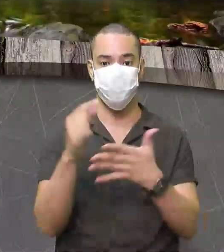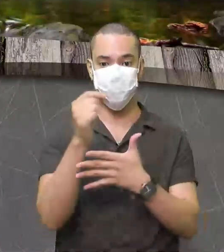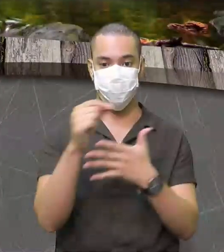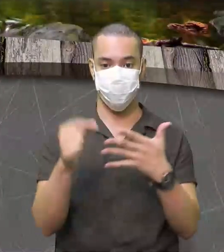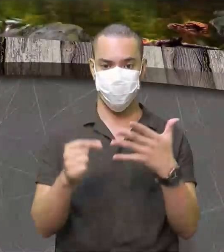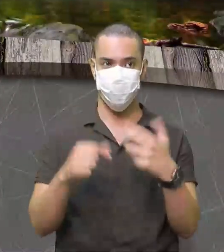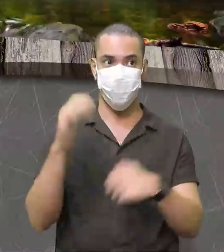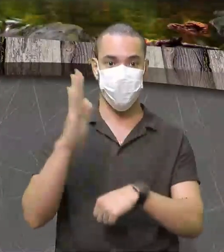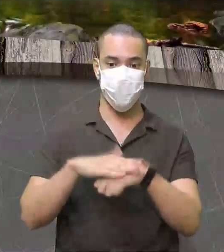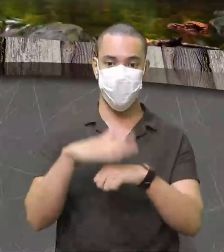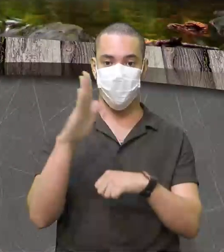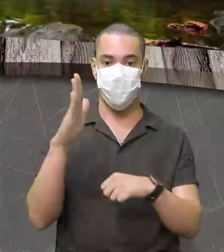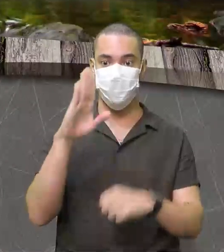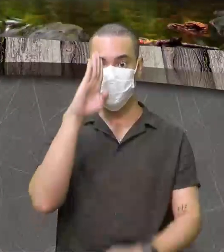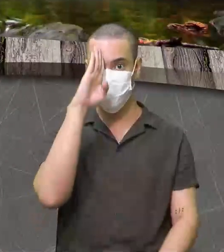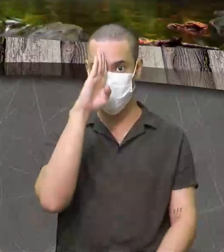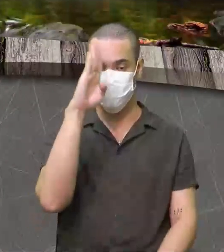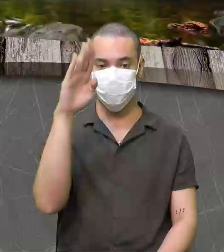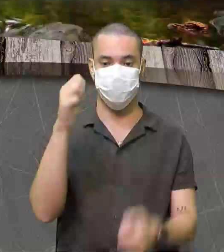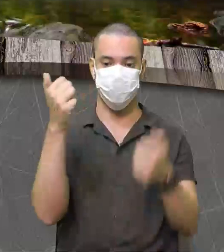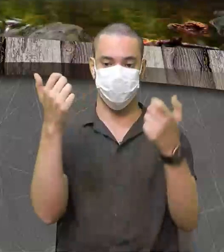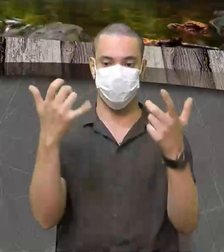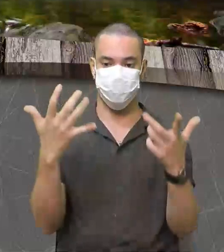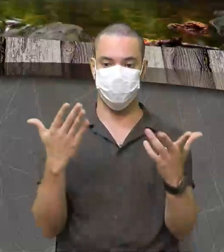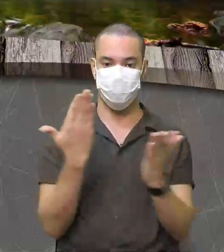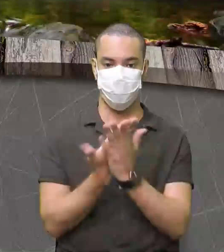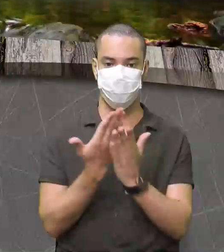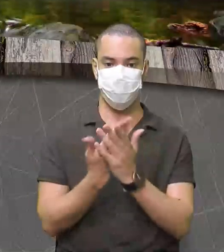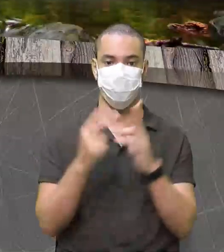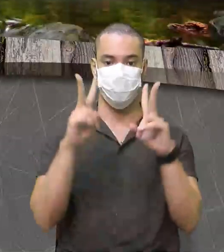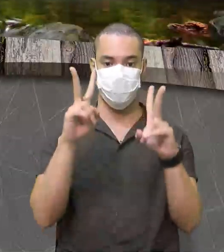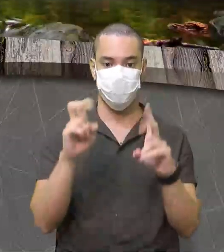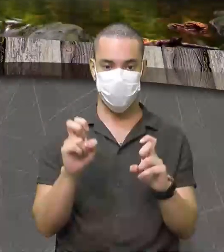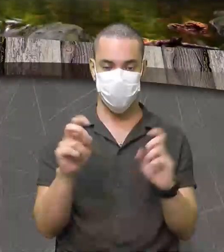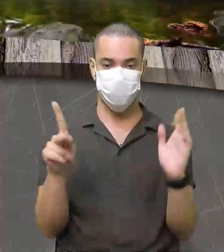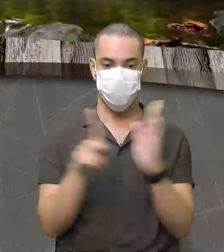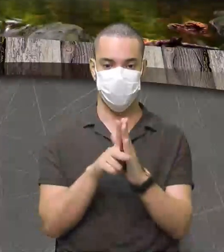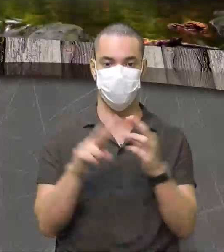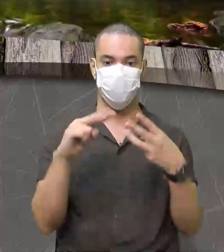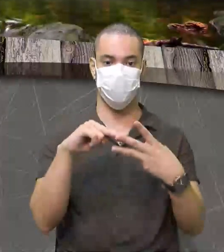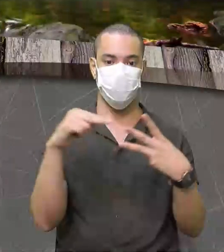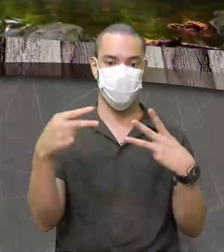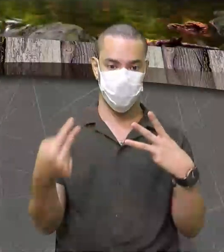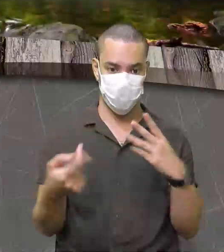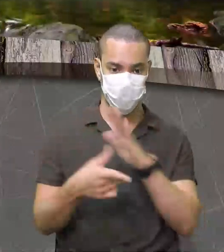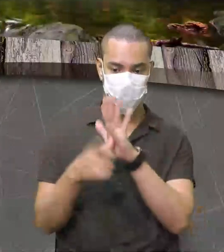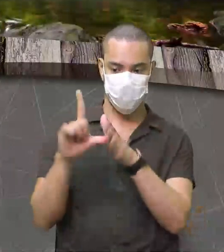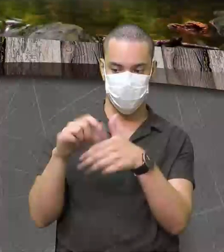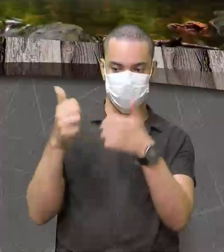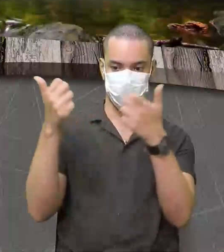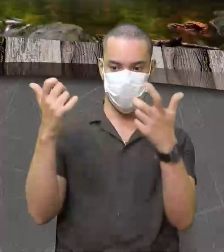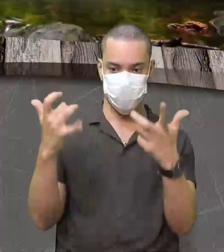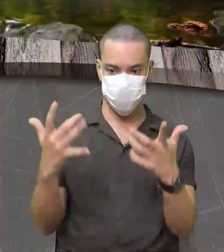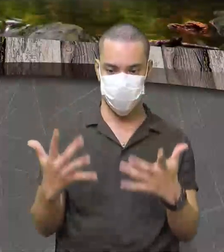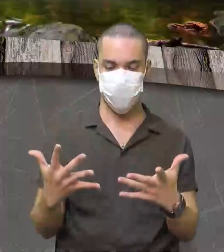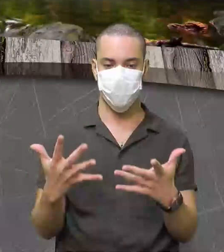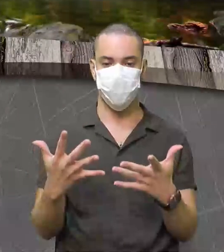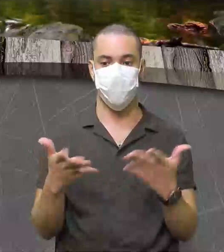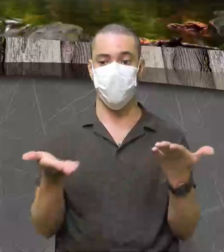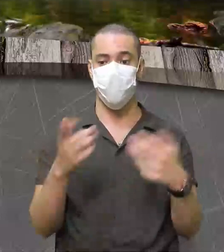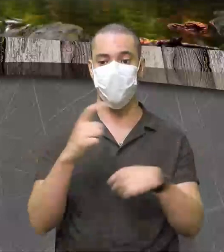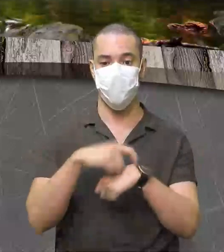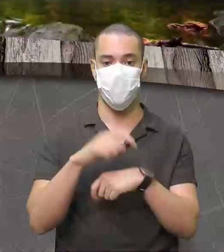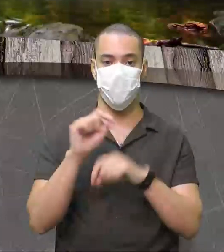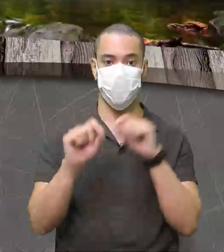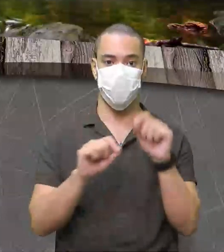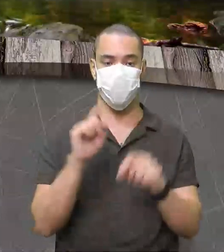ou frisar alguns pontos da nossa aula sobre extensões mendelianas, tá? Que nós vimos anteriormente. Então, nesse momento, a gente